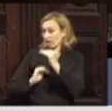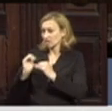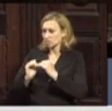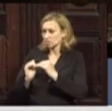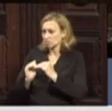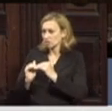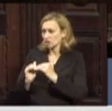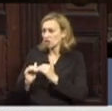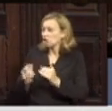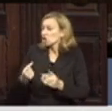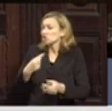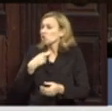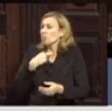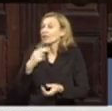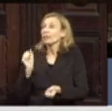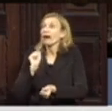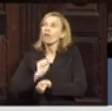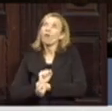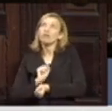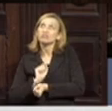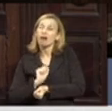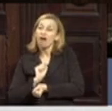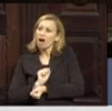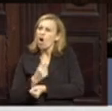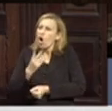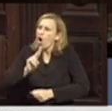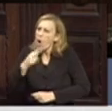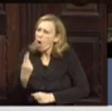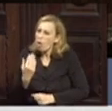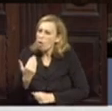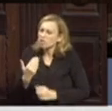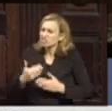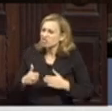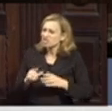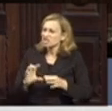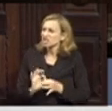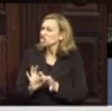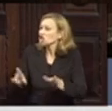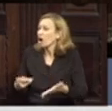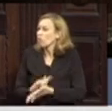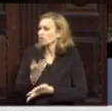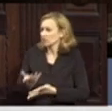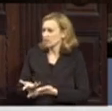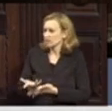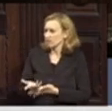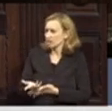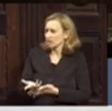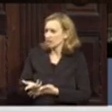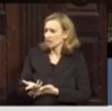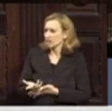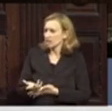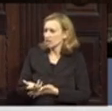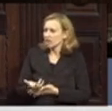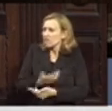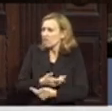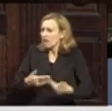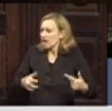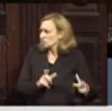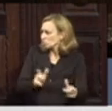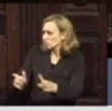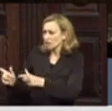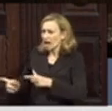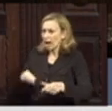Morro de São José ou na Cidade de Deus, não é outro motivo a não ser formar o